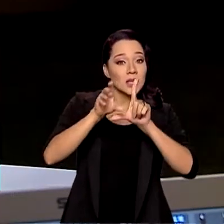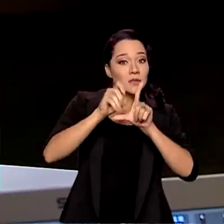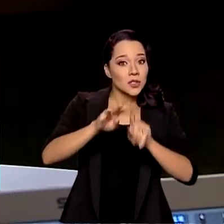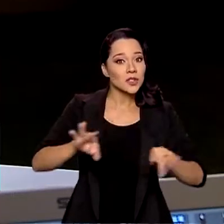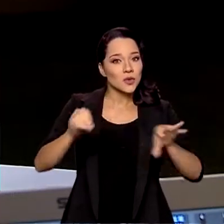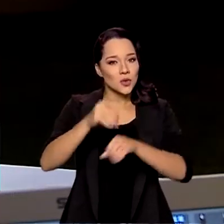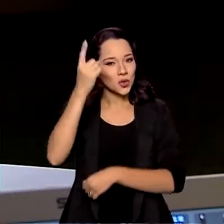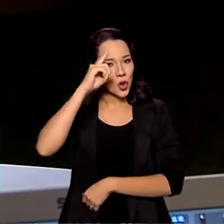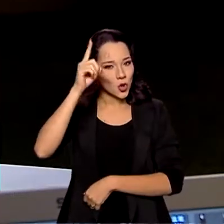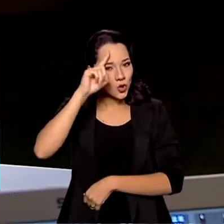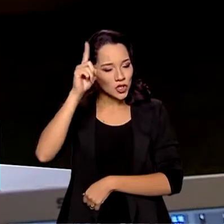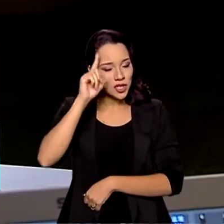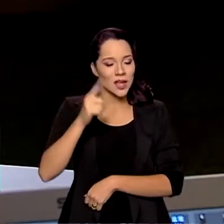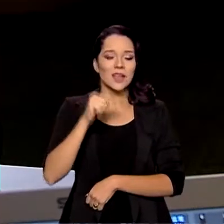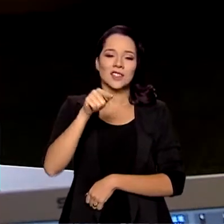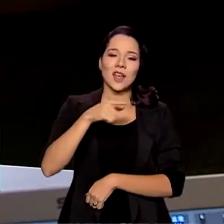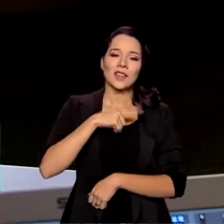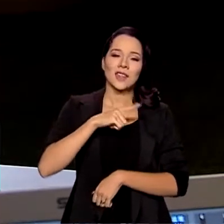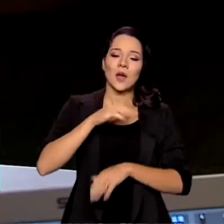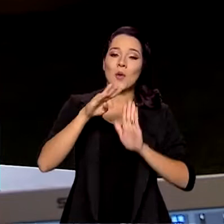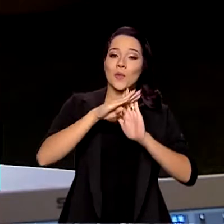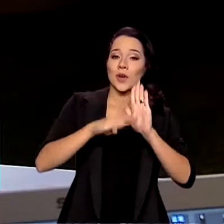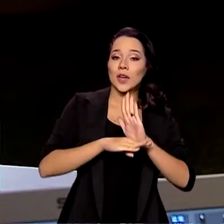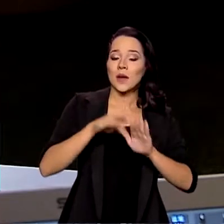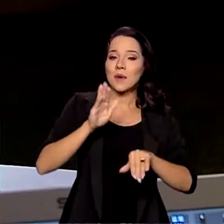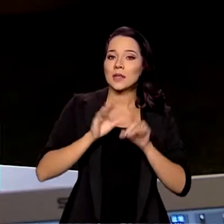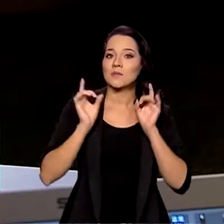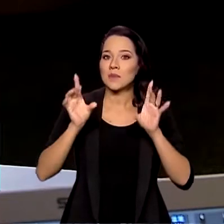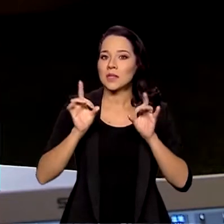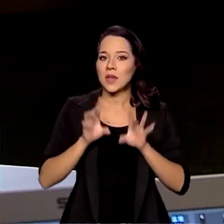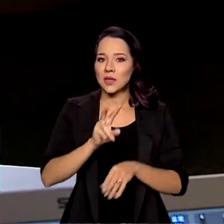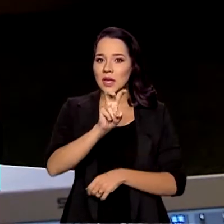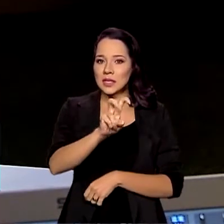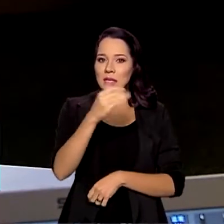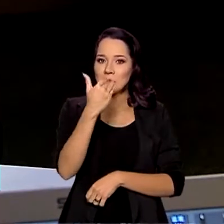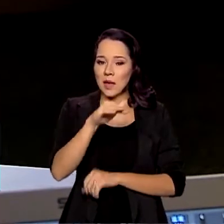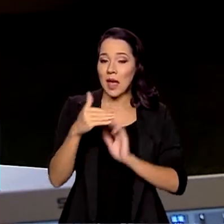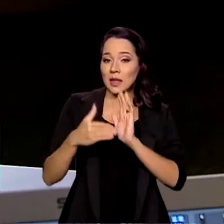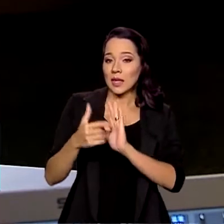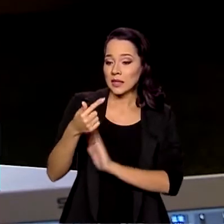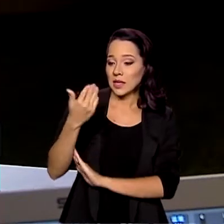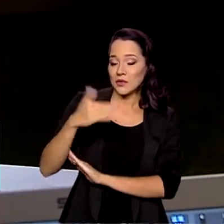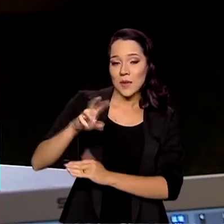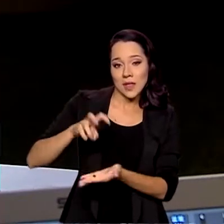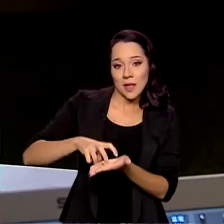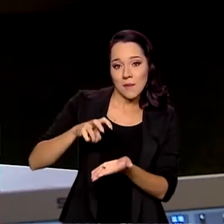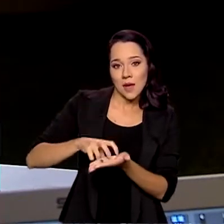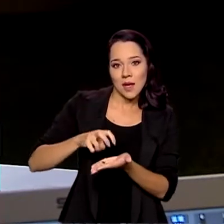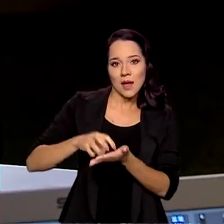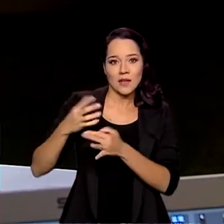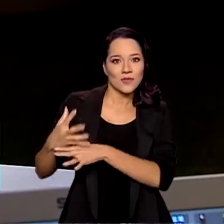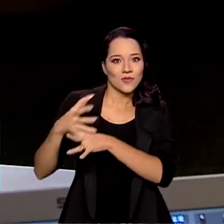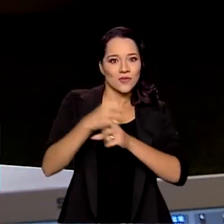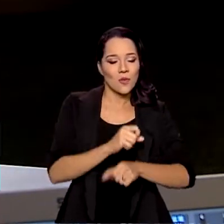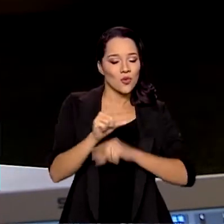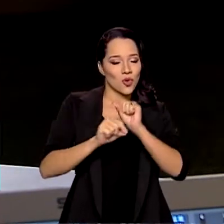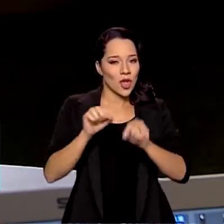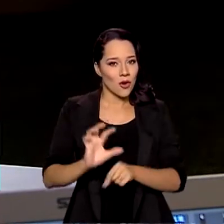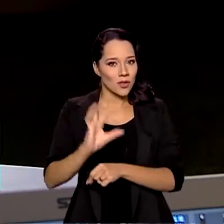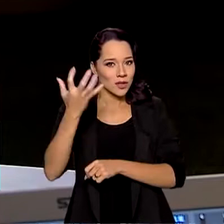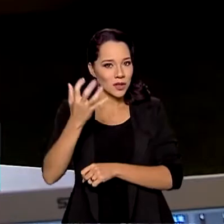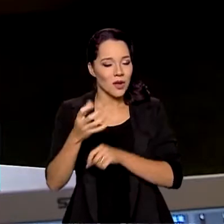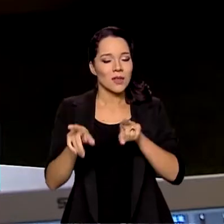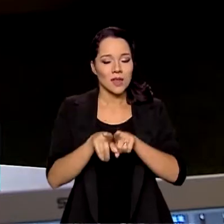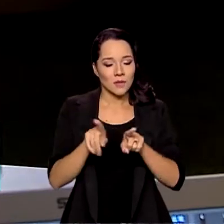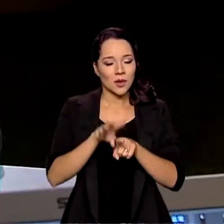Aliás, todo dia a gente está no ar com um programa mais que especial das 5h30 às 7h30 da manhã, trazendo o balanço do que aconteceu e a